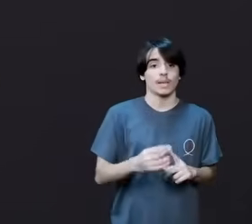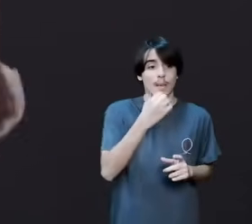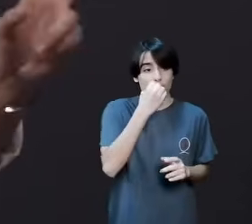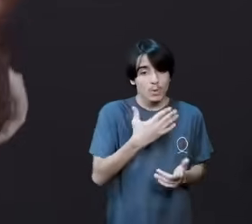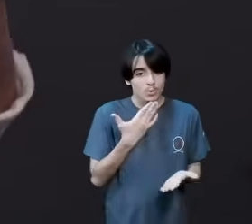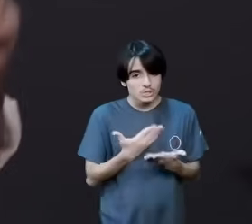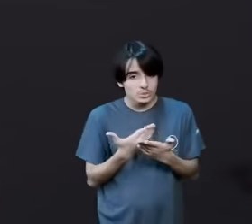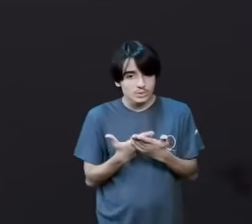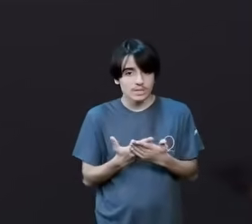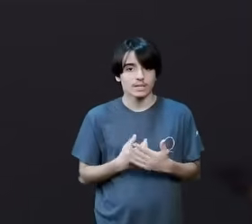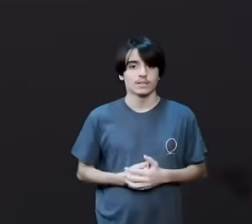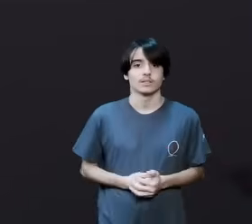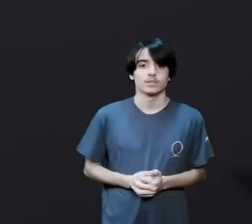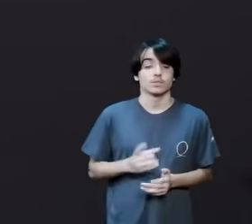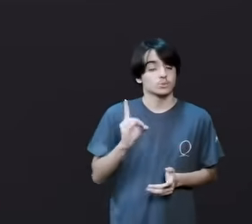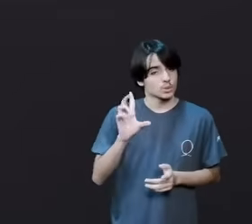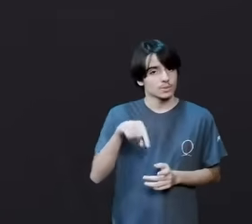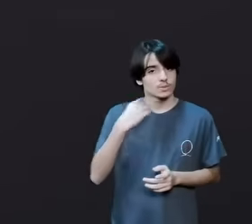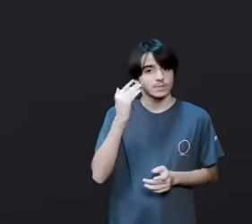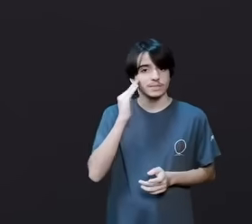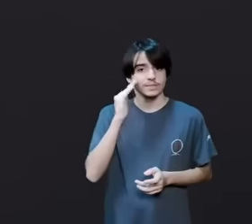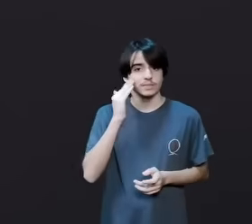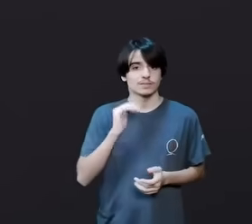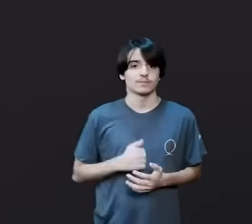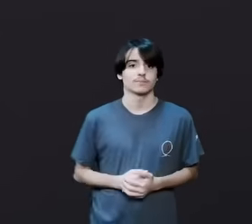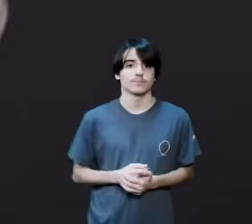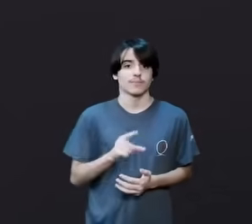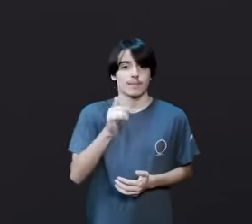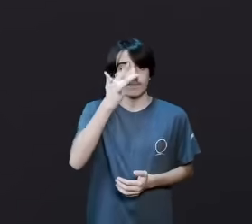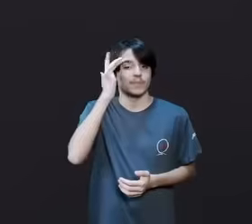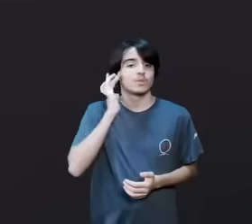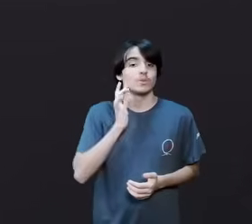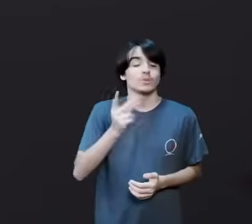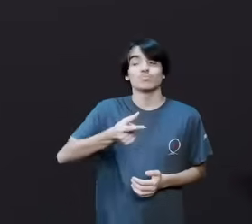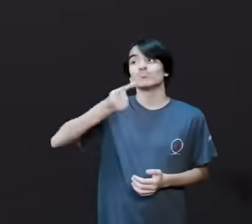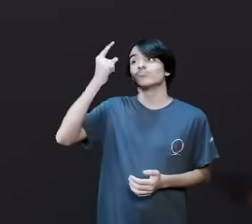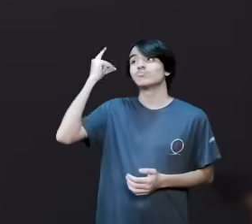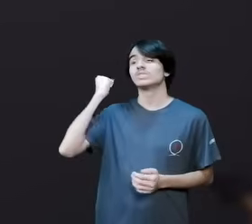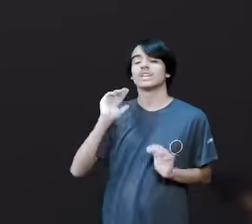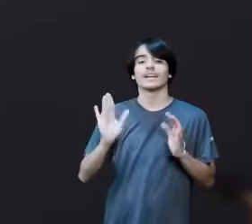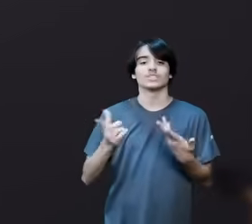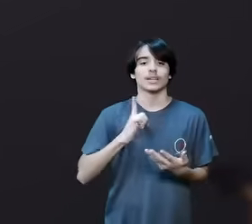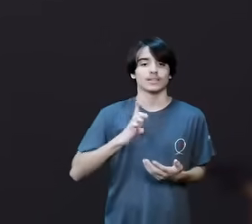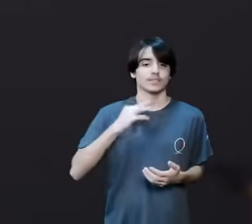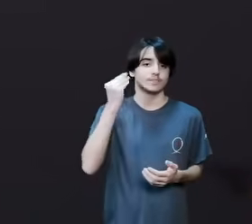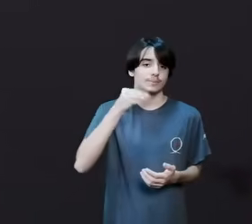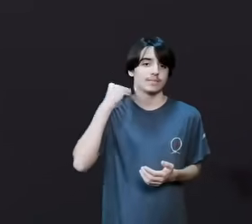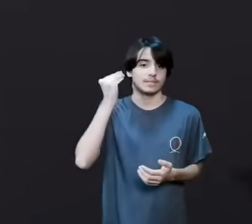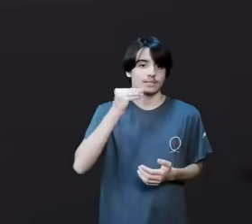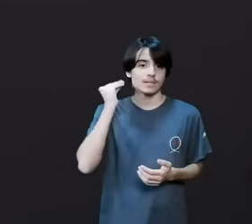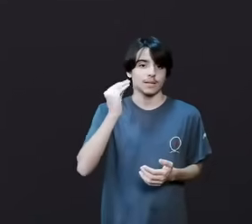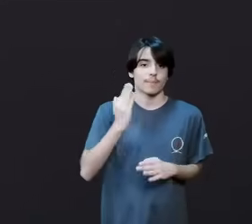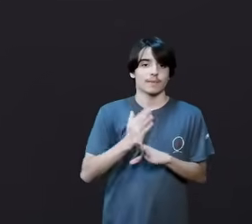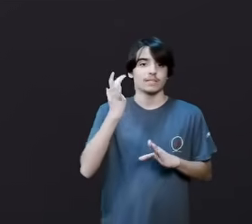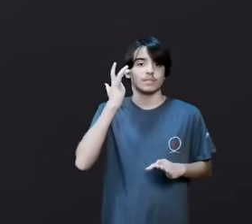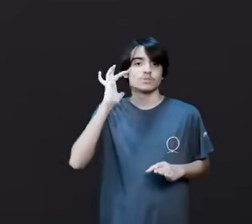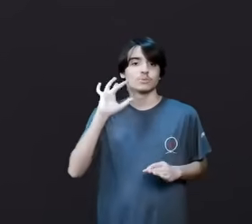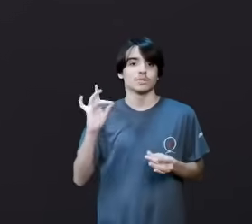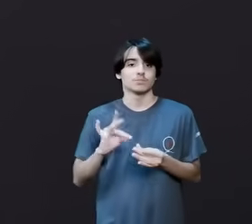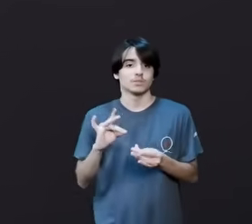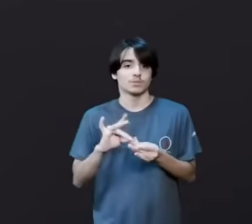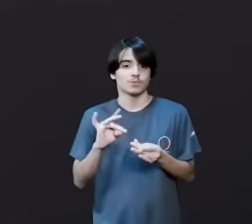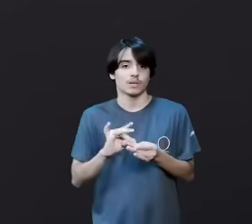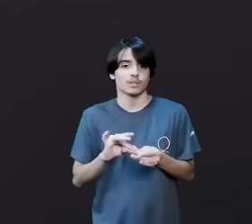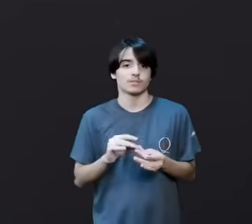estudo. Desculpa a expressão, mas só para a gente entender, é gente que um dia teve uma experiência, mas achou que a